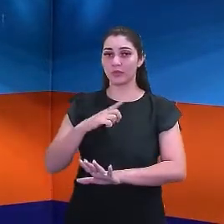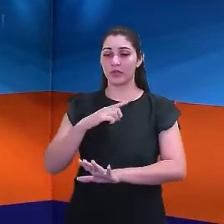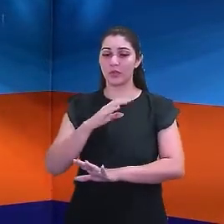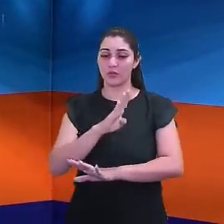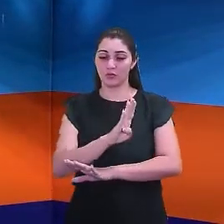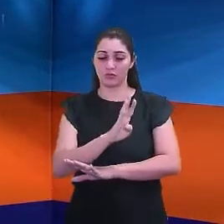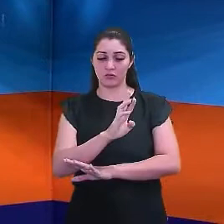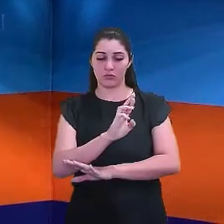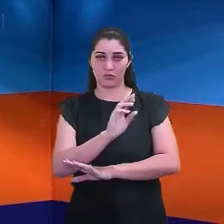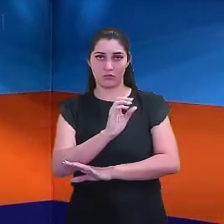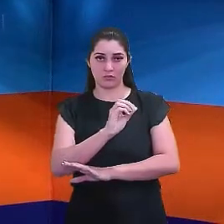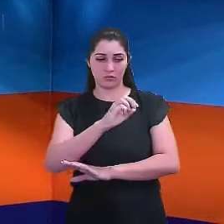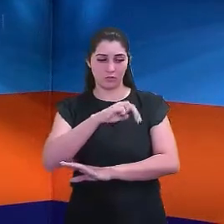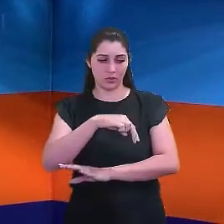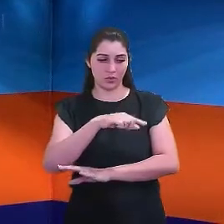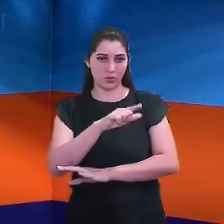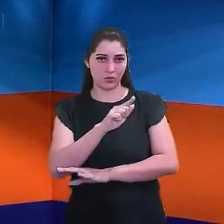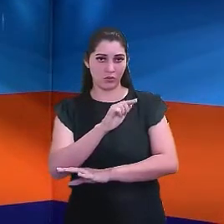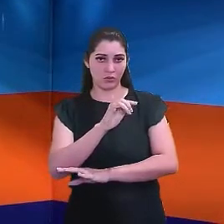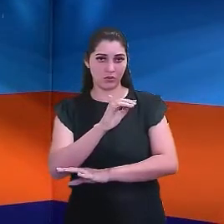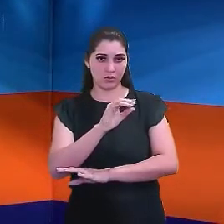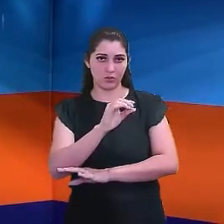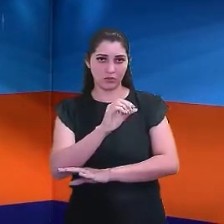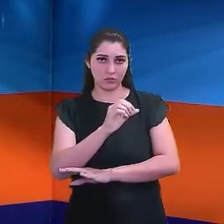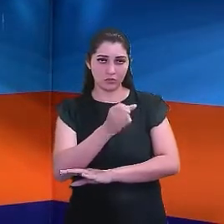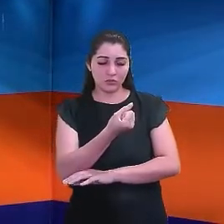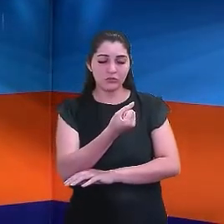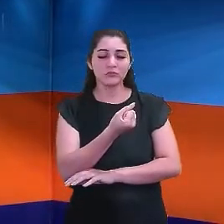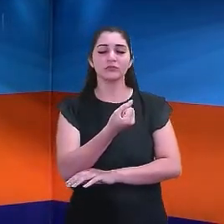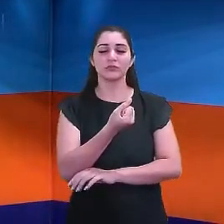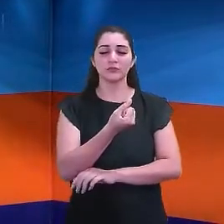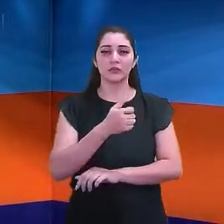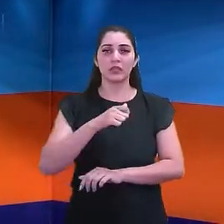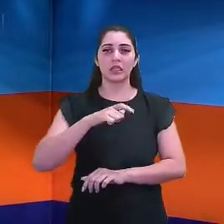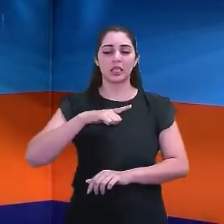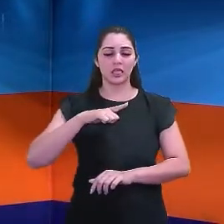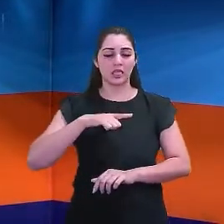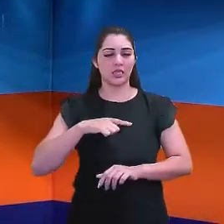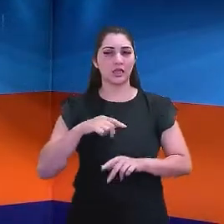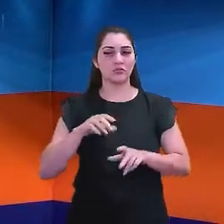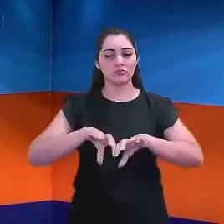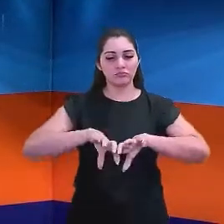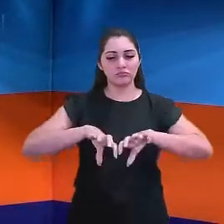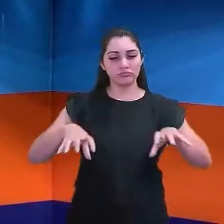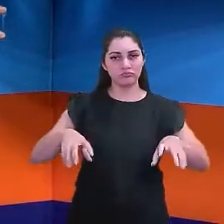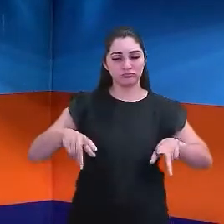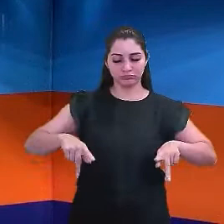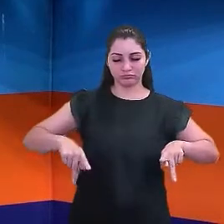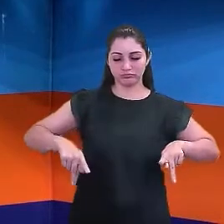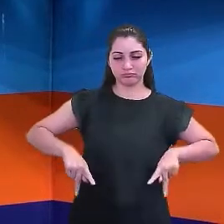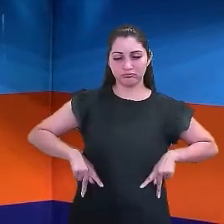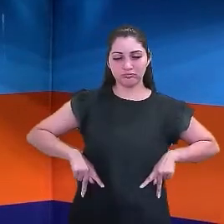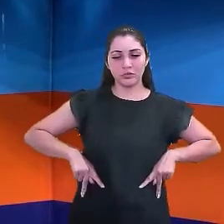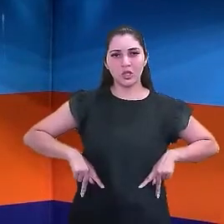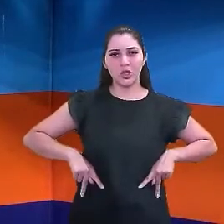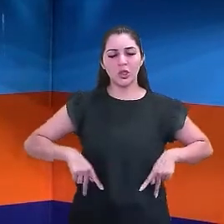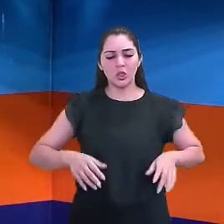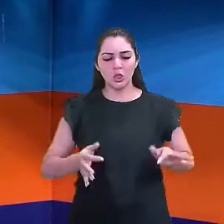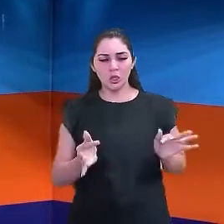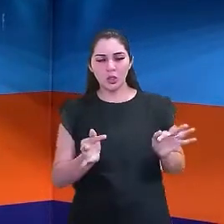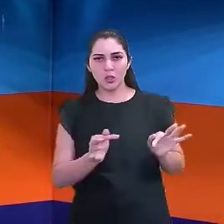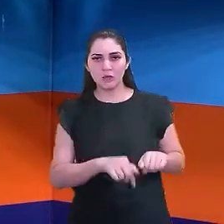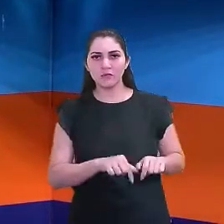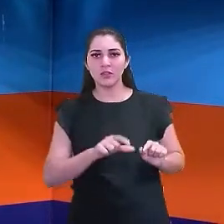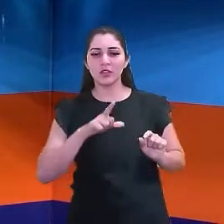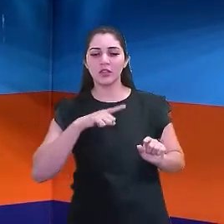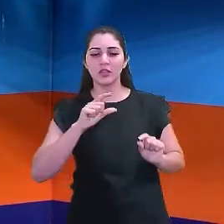sofre uma espécie de bifurcação, se divide para o pulmão direito e para o pulmão esquerdo. E lá no finalzinho dele vai se formar os